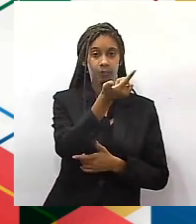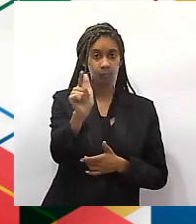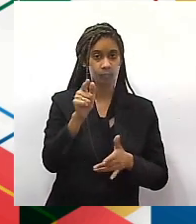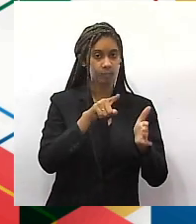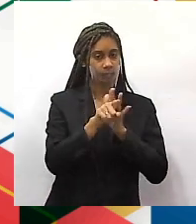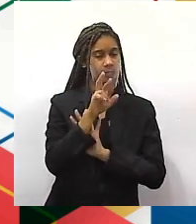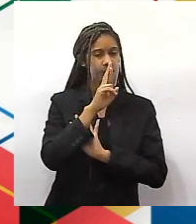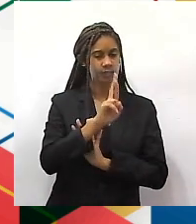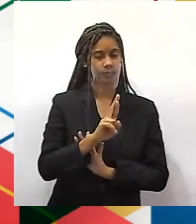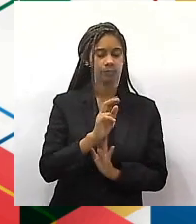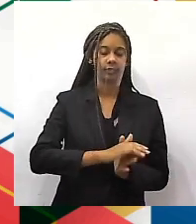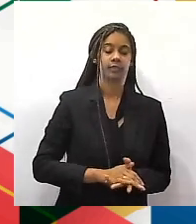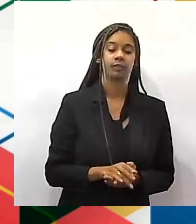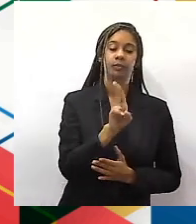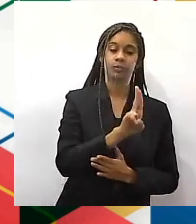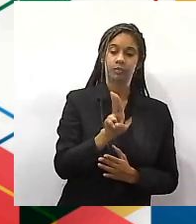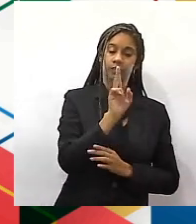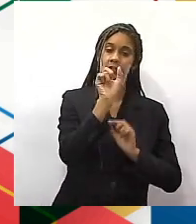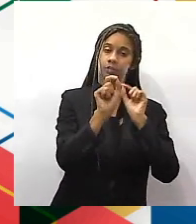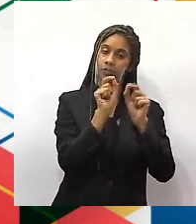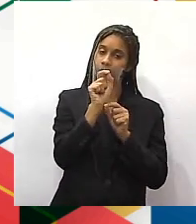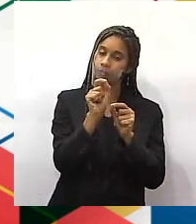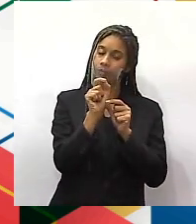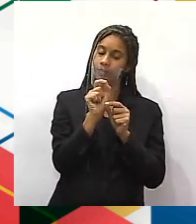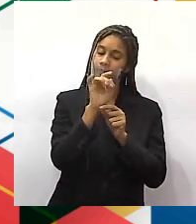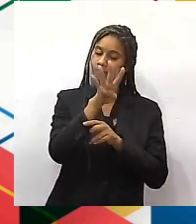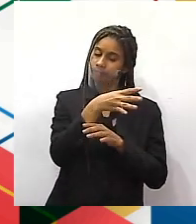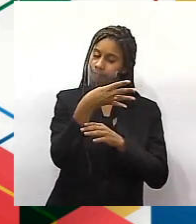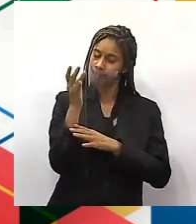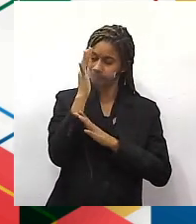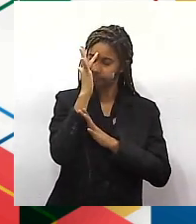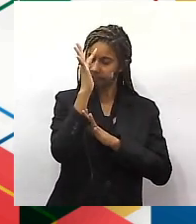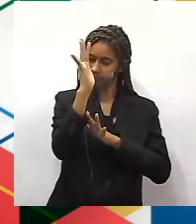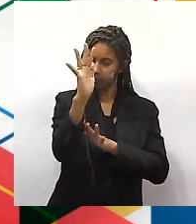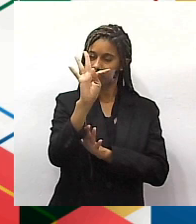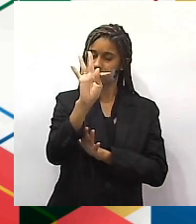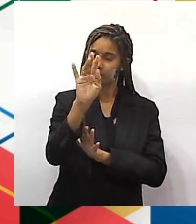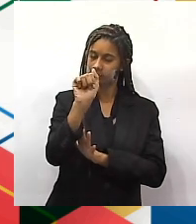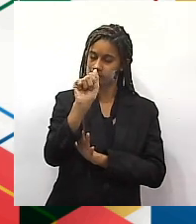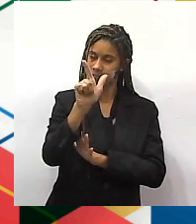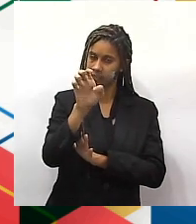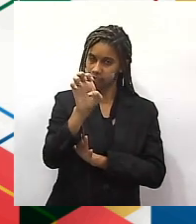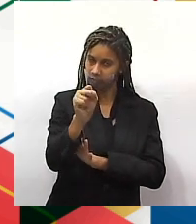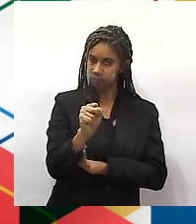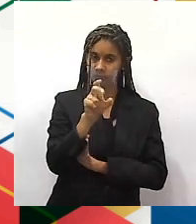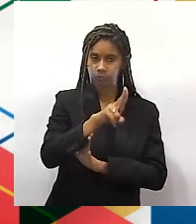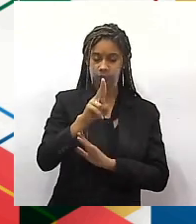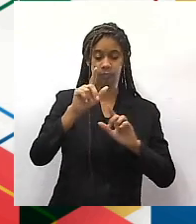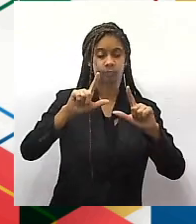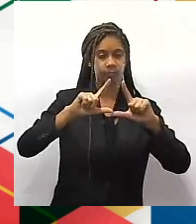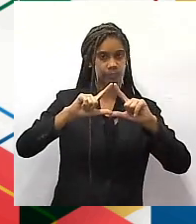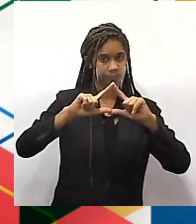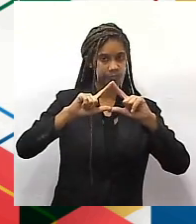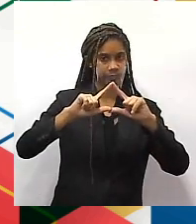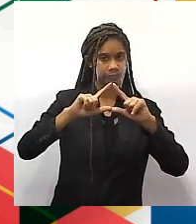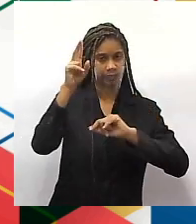resolver utilizando o teorema de Tales, aplicado aos triângulos. Lembrando que tem outras aplicações